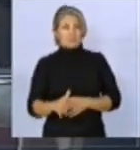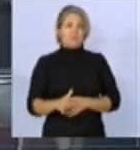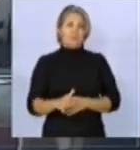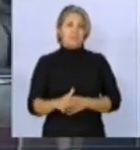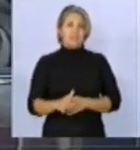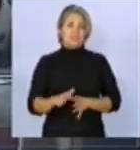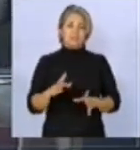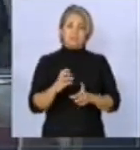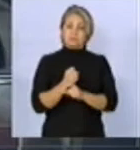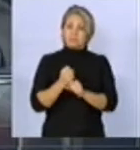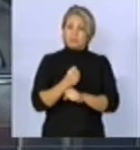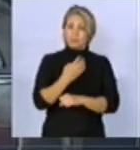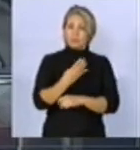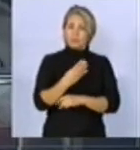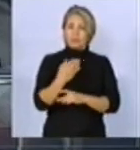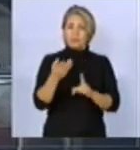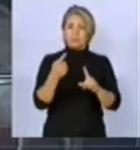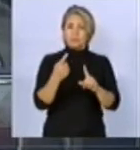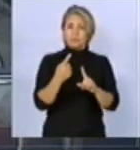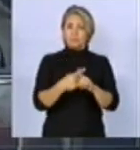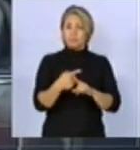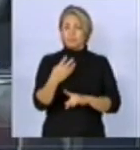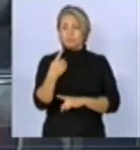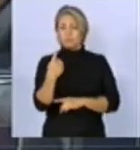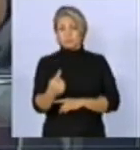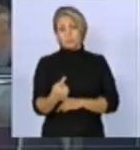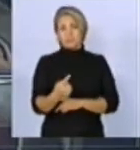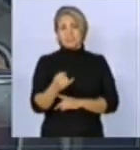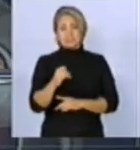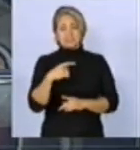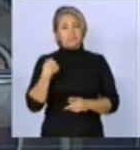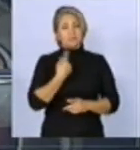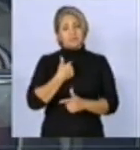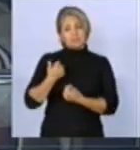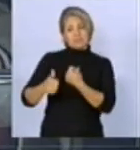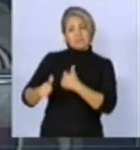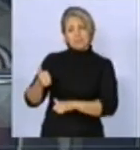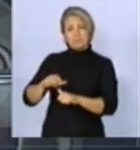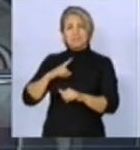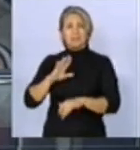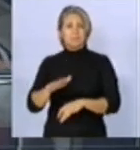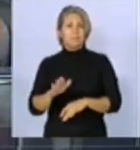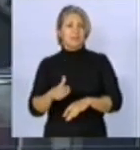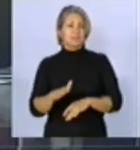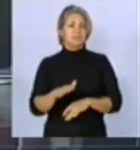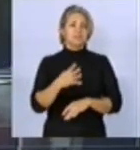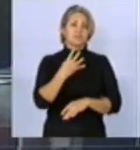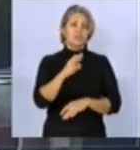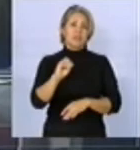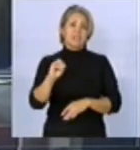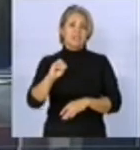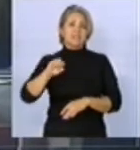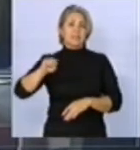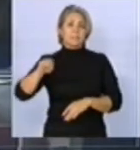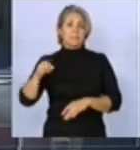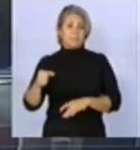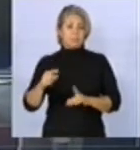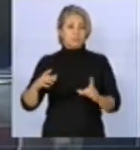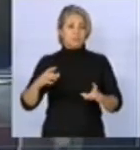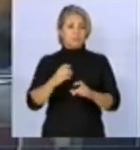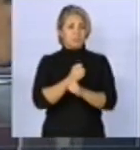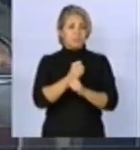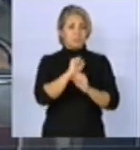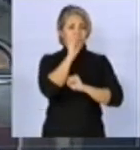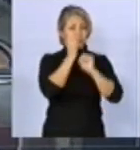sazonalidade de 4 a 1 e nós temos aí se a gente analisar e saída mais ou menos uns 40 mil empregos somado com 24 mil da